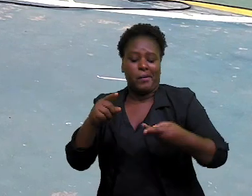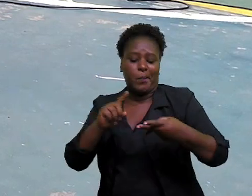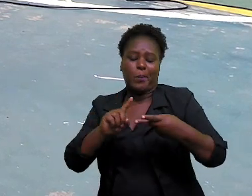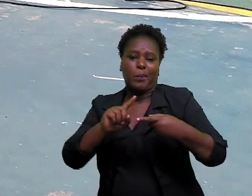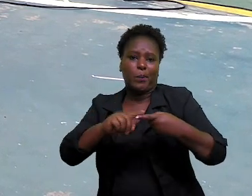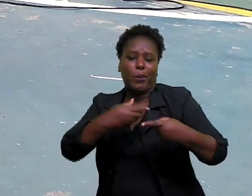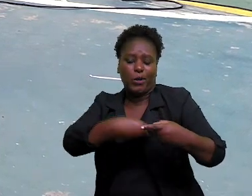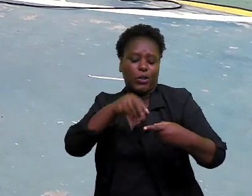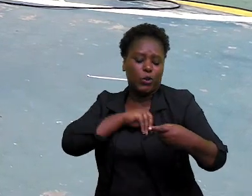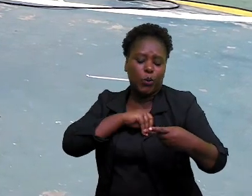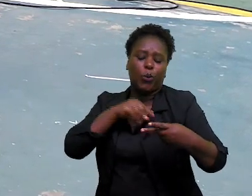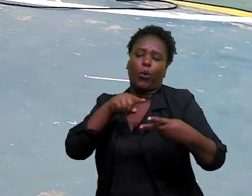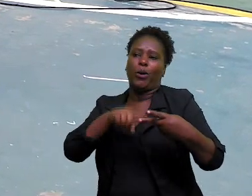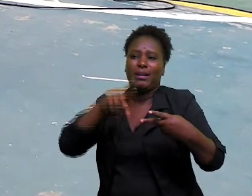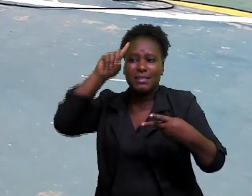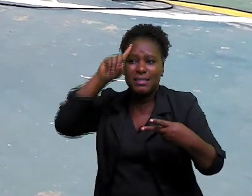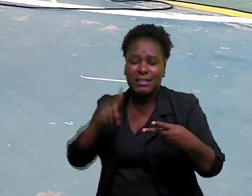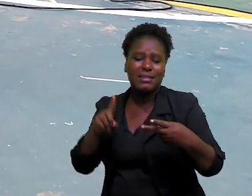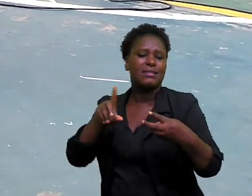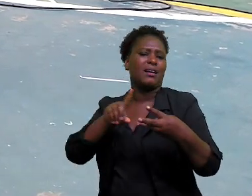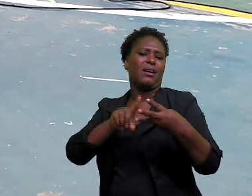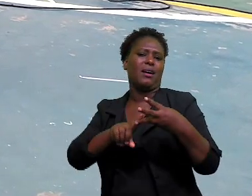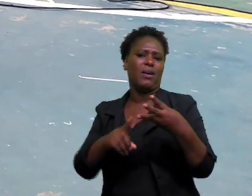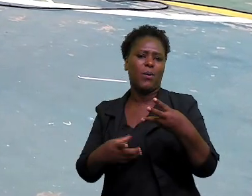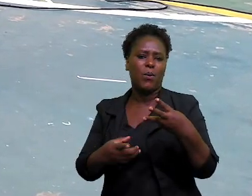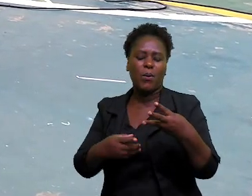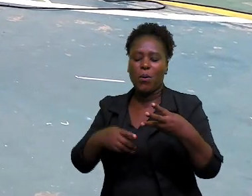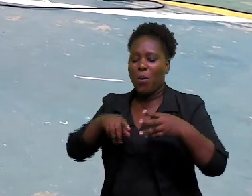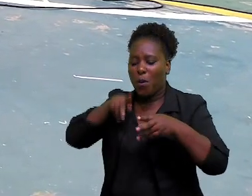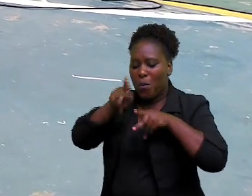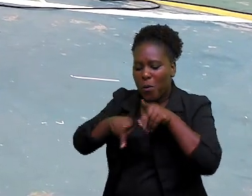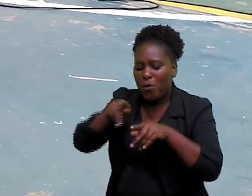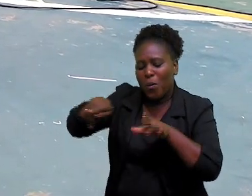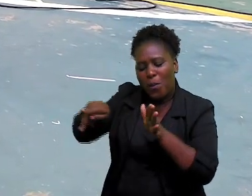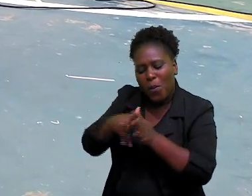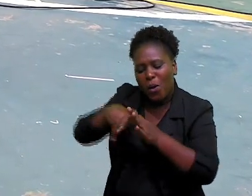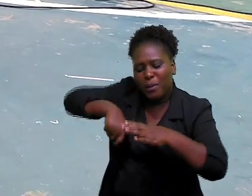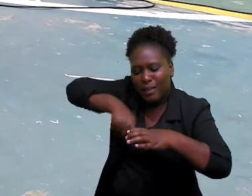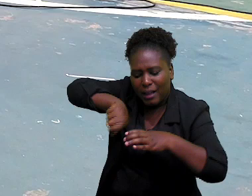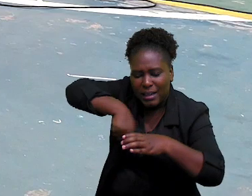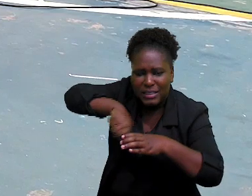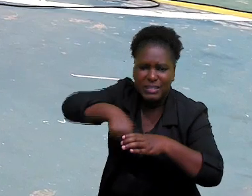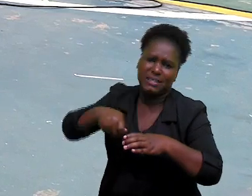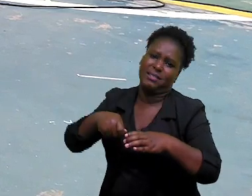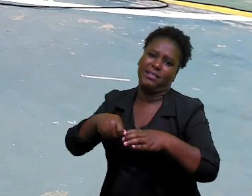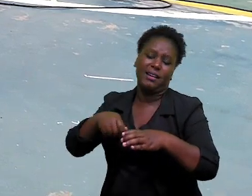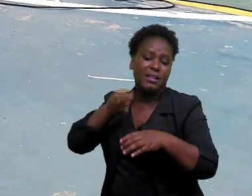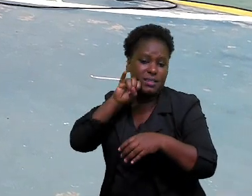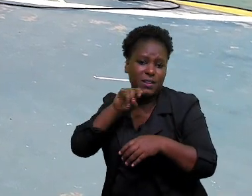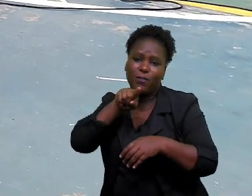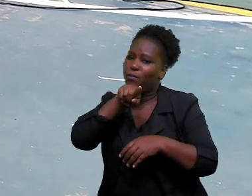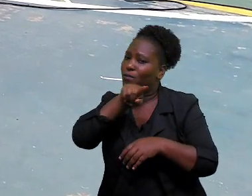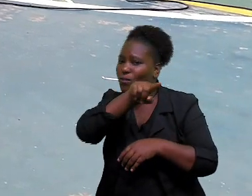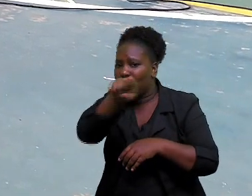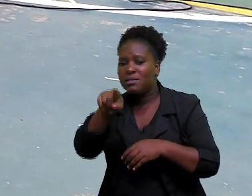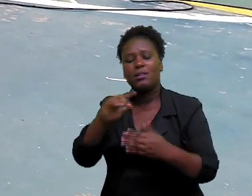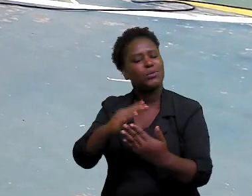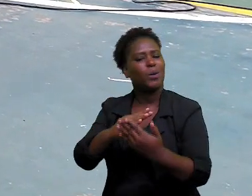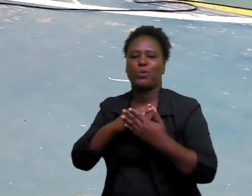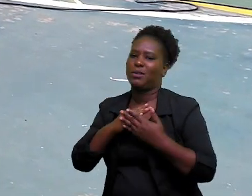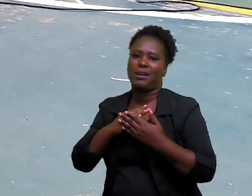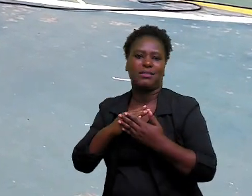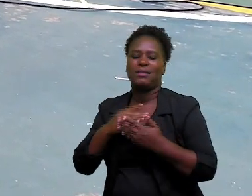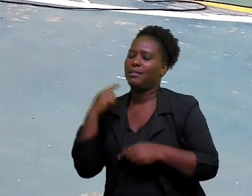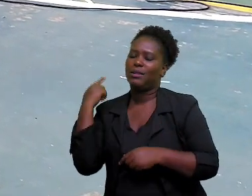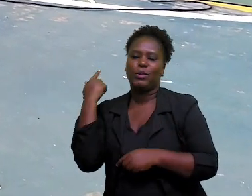a direção da escola, o pessoal da cantina, da limpeza, esse evento ele não seria possível. Mais uma vez,